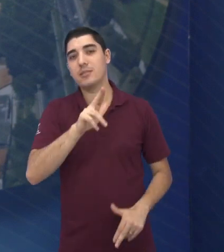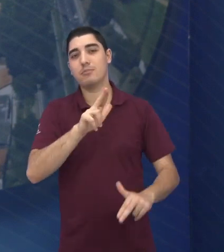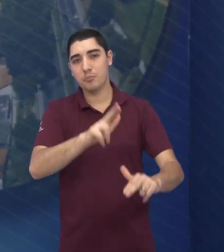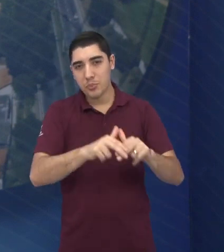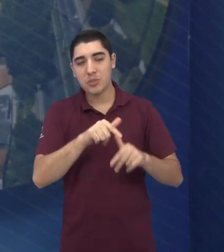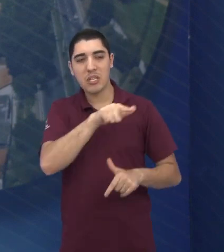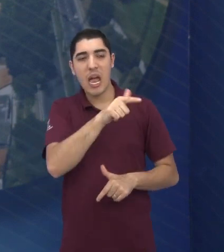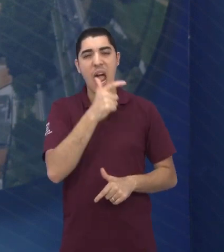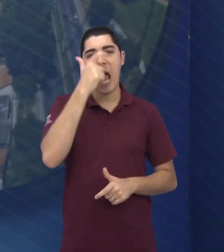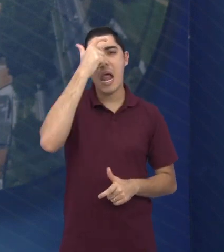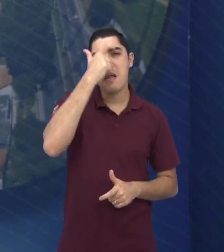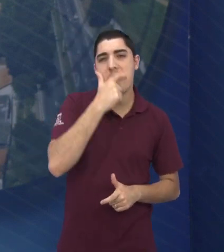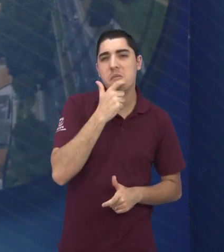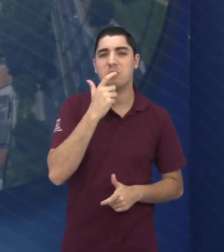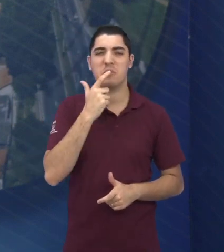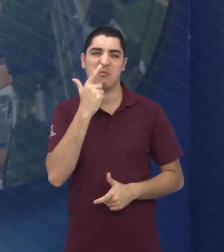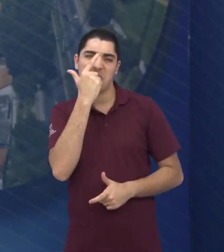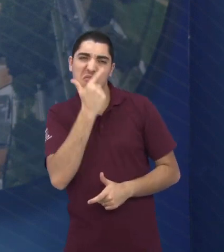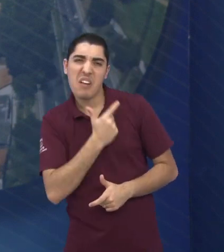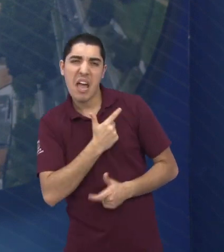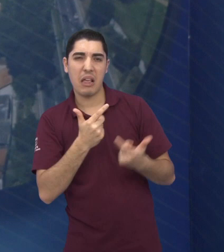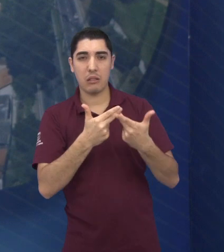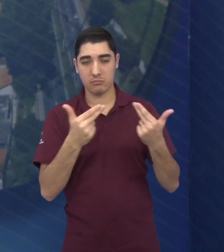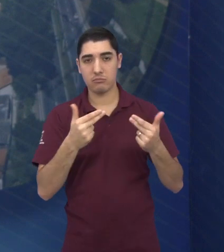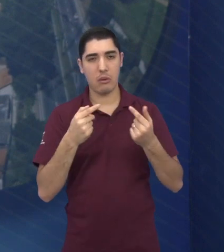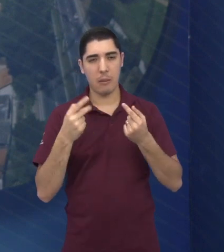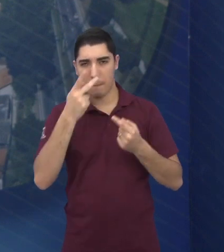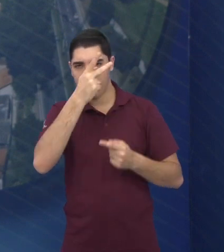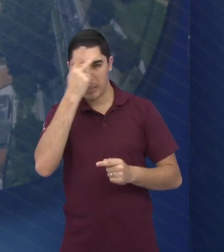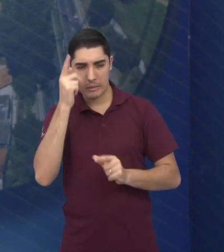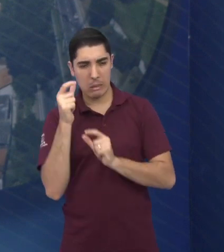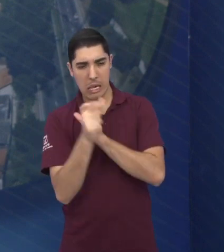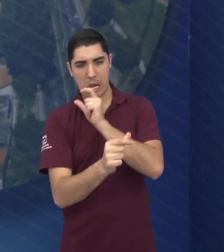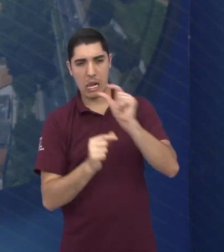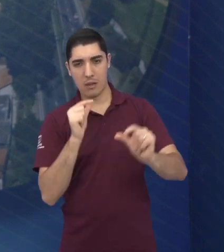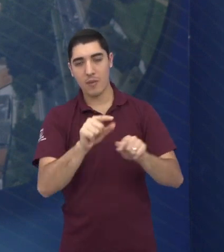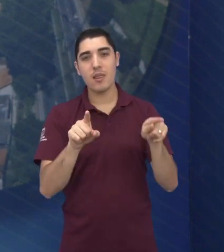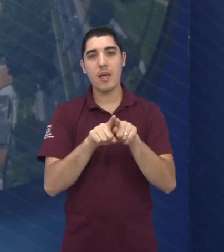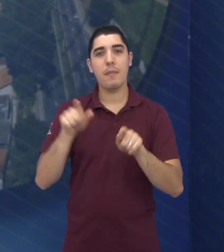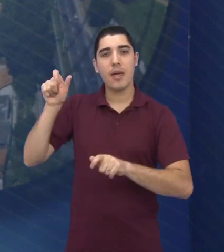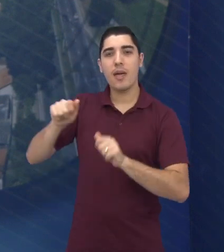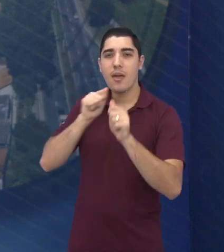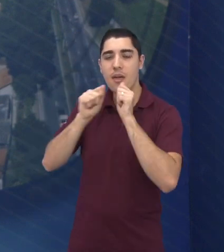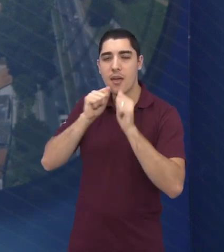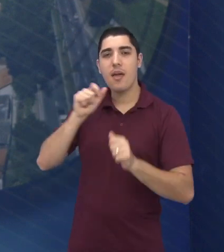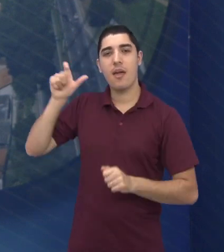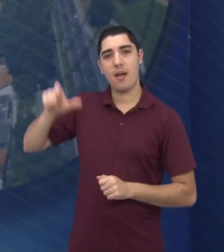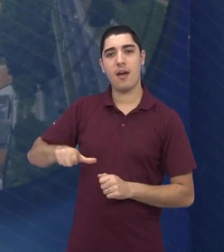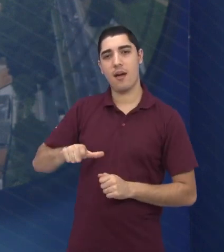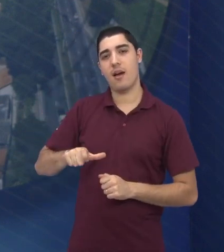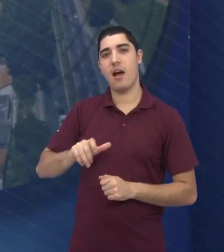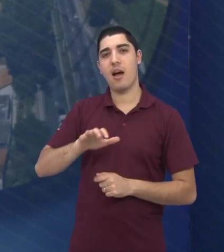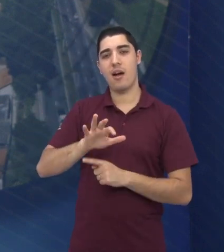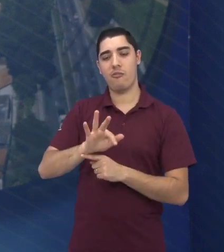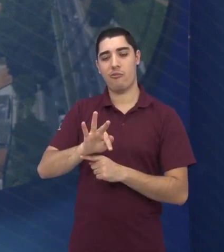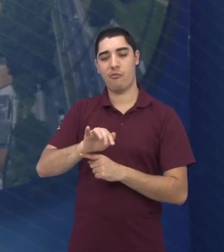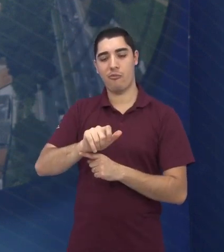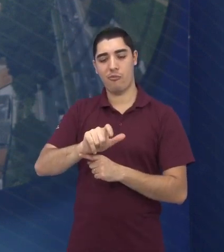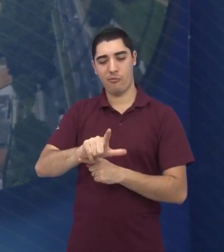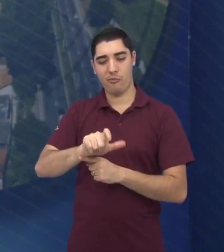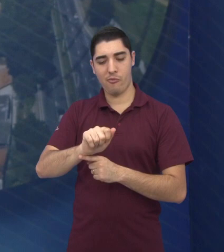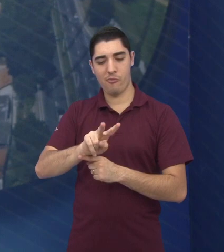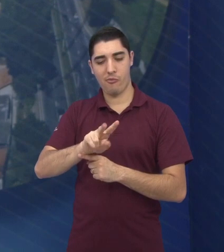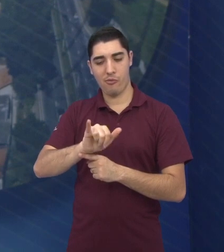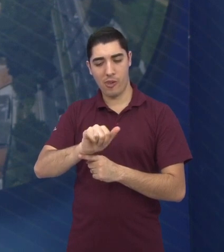pela aparência. Aí a gente até mencionou uma entrevista que a atriz Flávia Alessandra concedeu ao jornal o Globo, falando